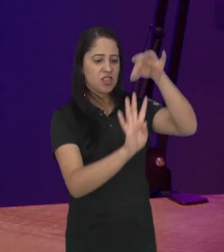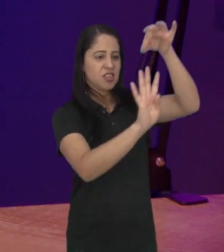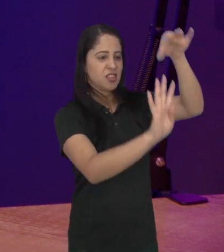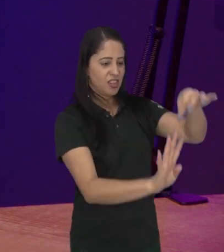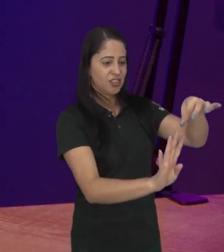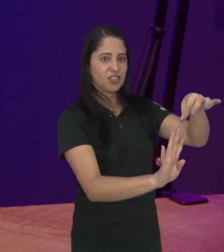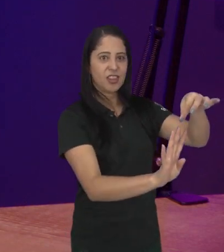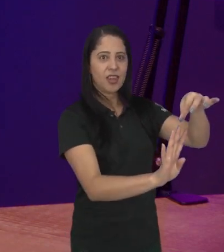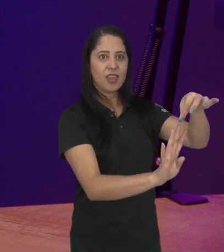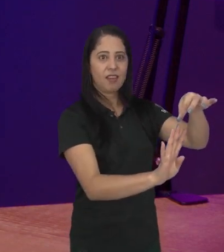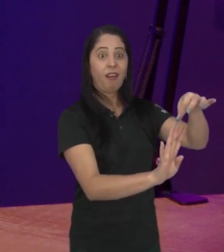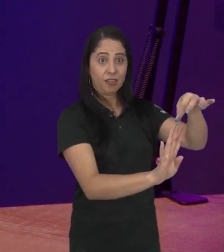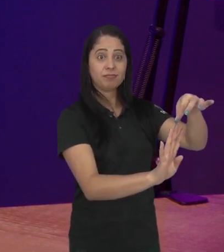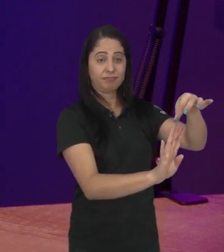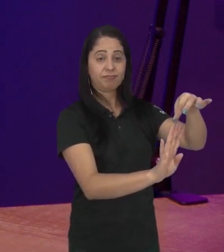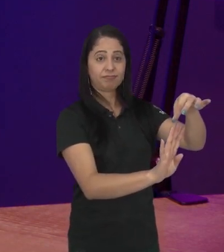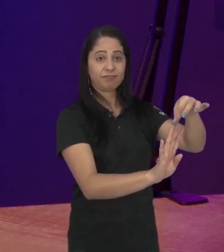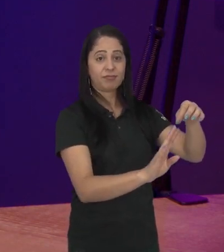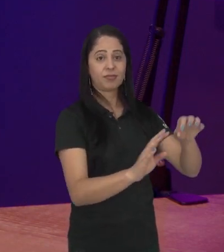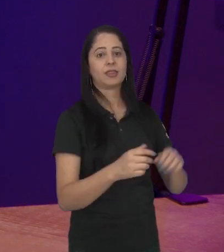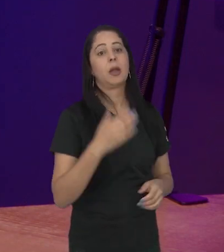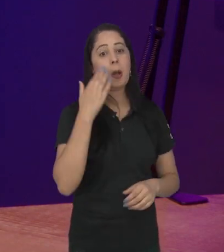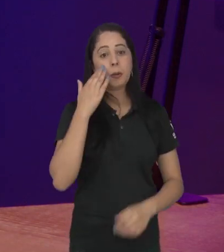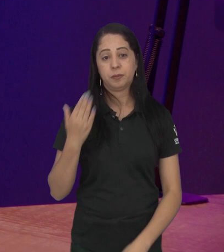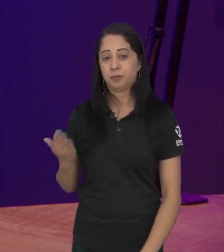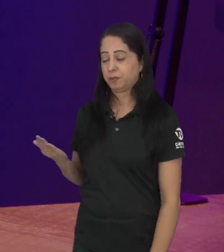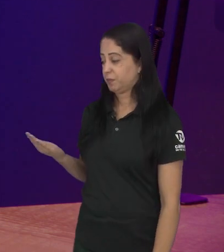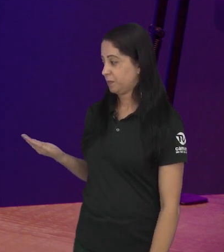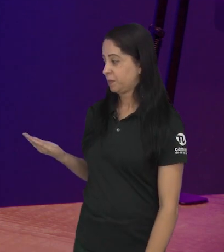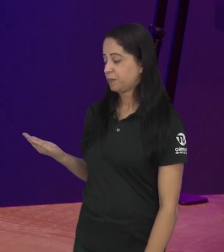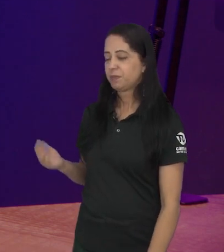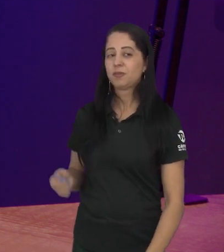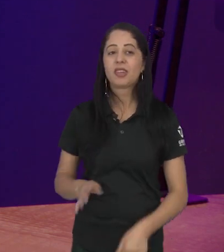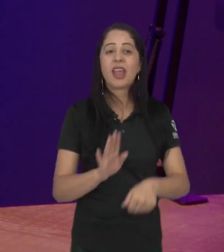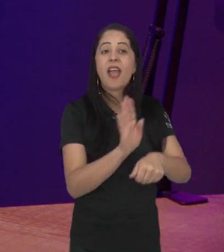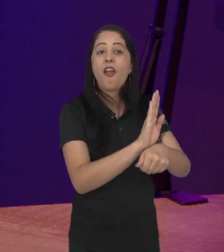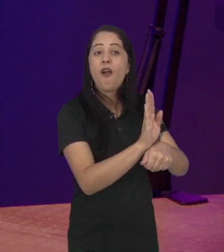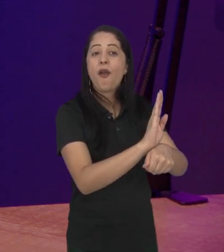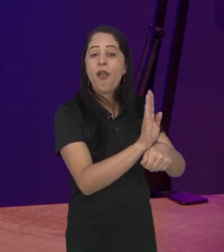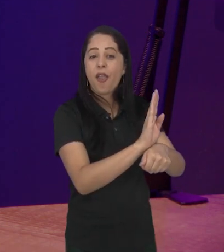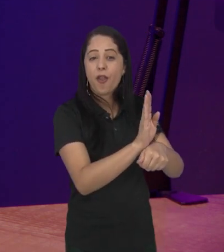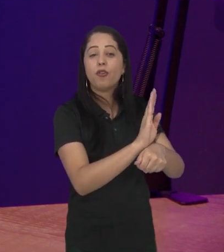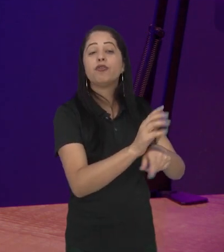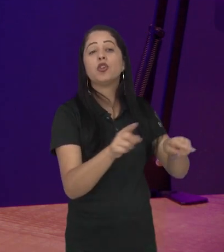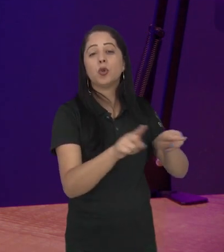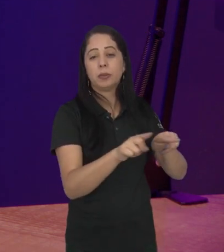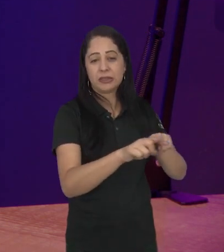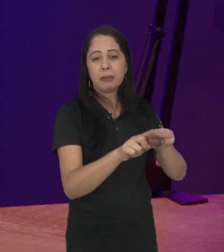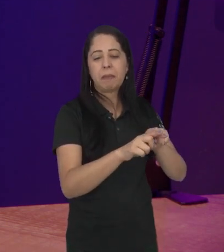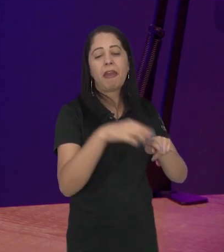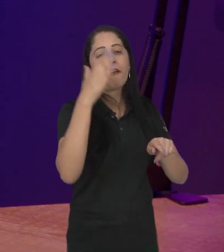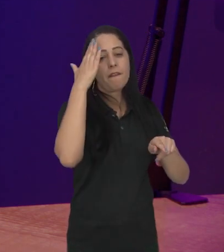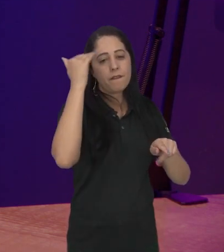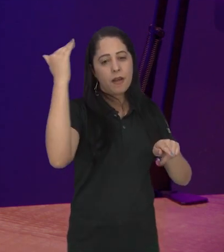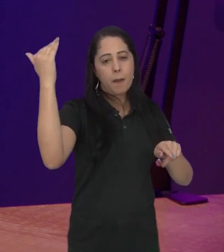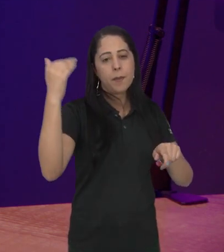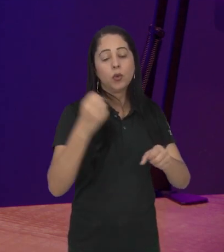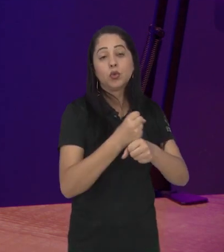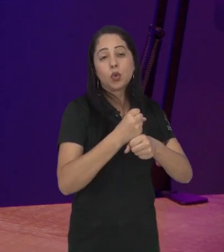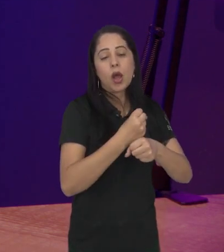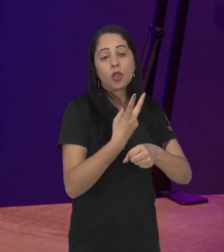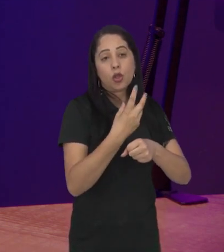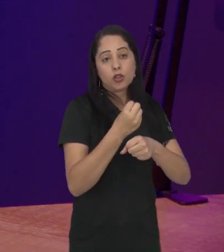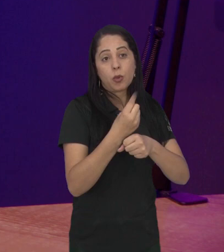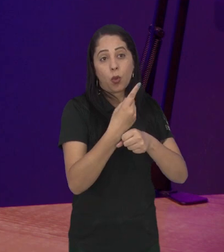vencer. Então a gente tem inclusive um filme, O Lado Bom da Vida, que eu acho que ficou bem comentado, né, só